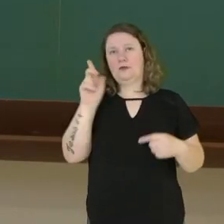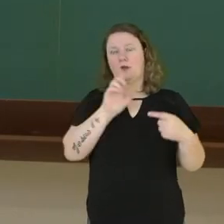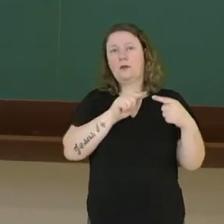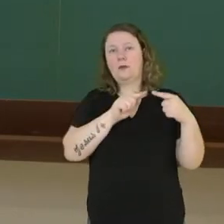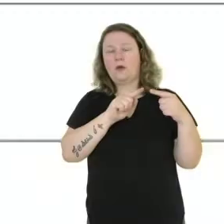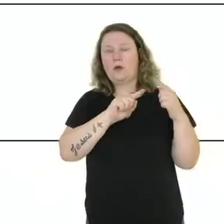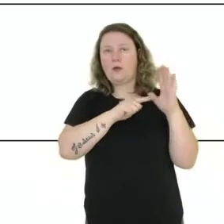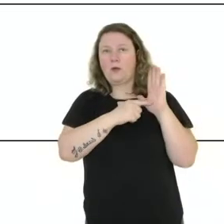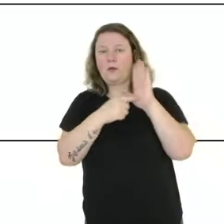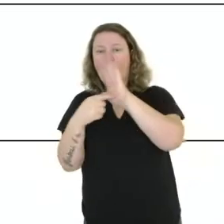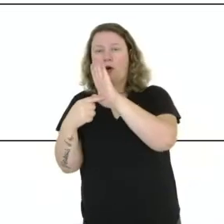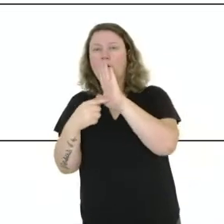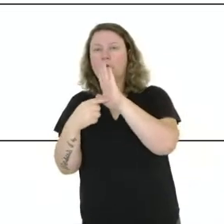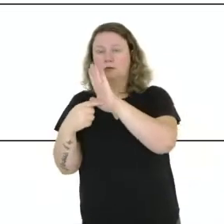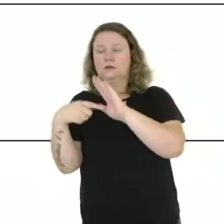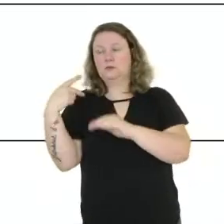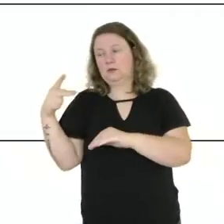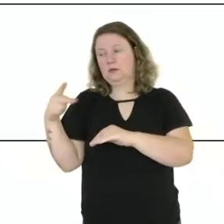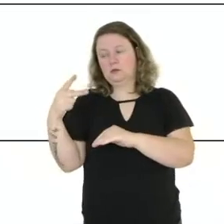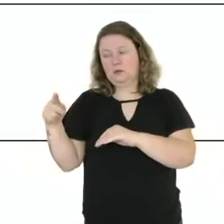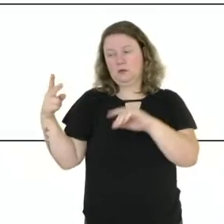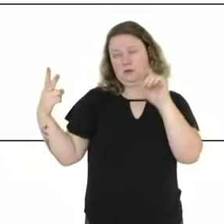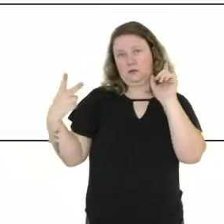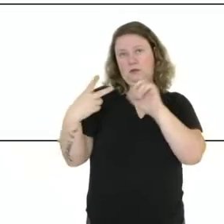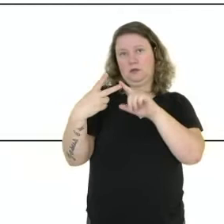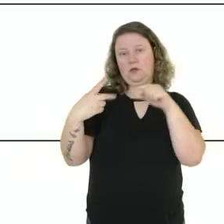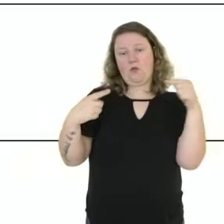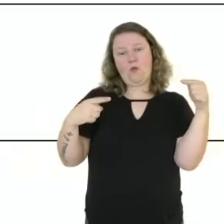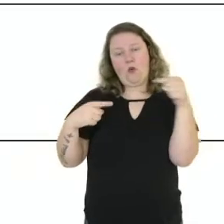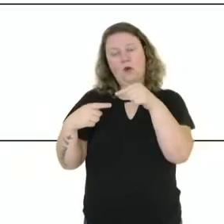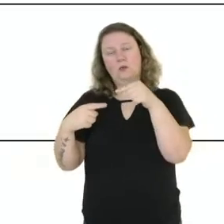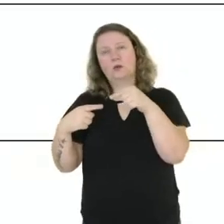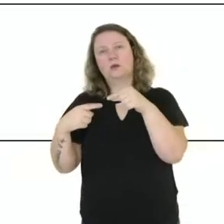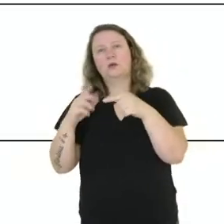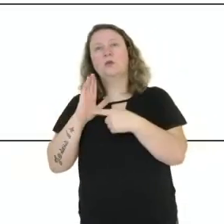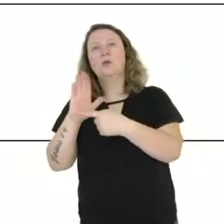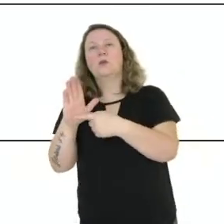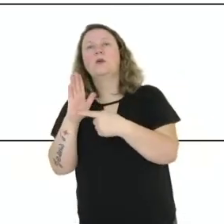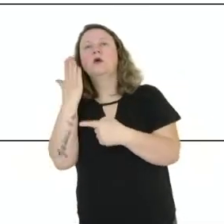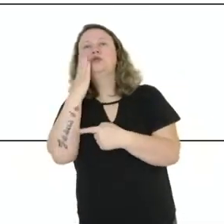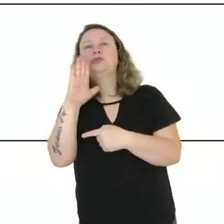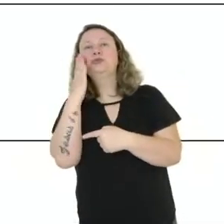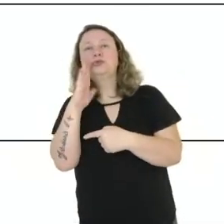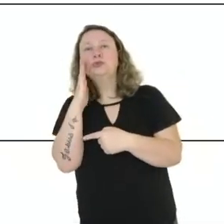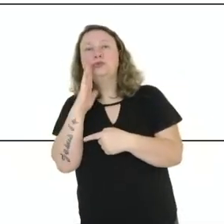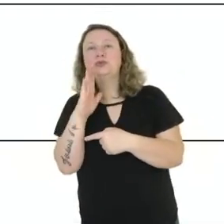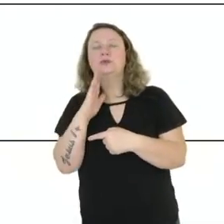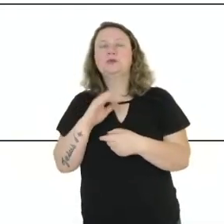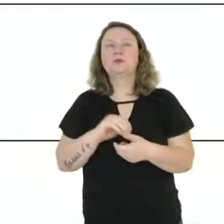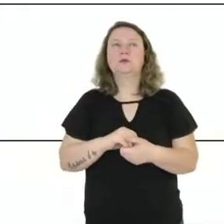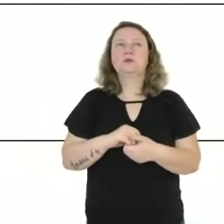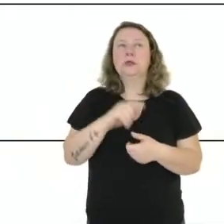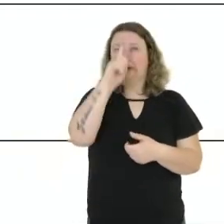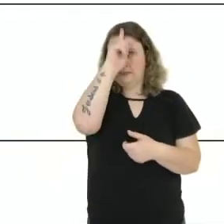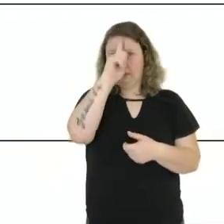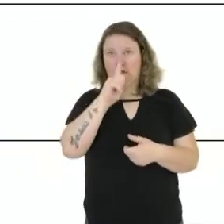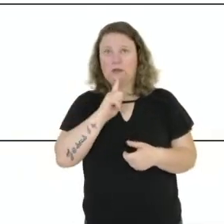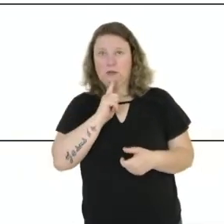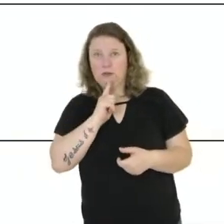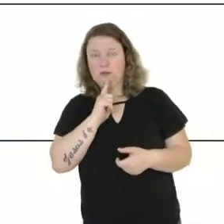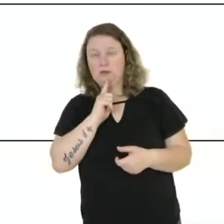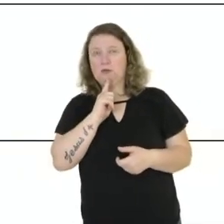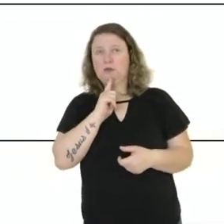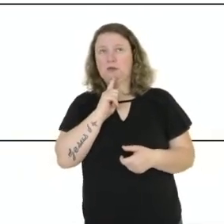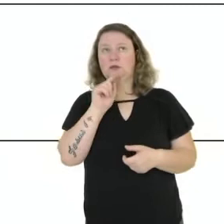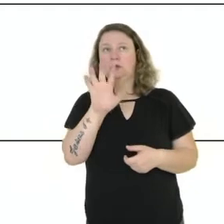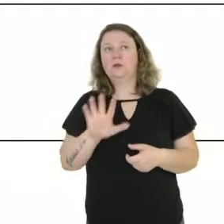onde está a região do Paraguai, em azul, uma flecha que indica onde está a região da Argentina, em amarelo, a